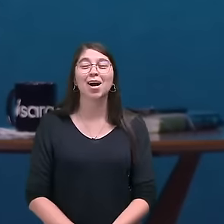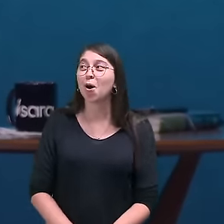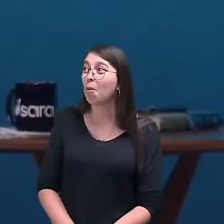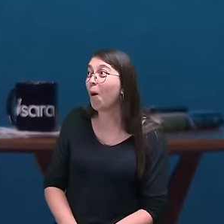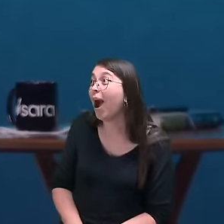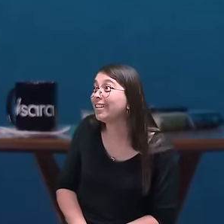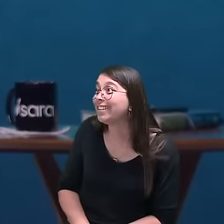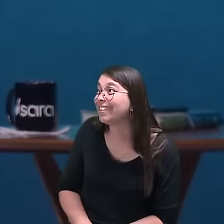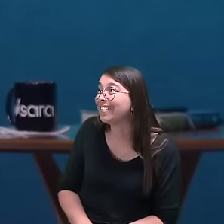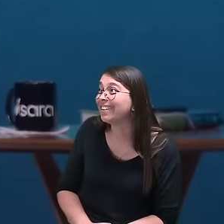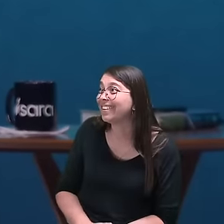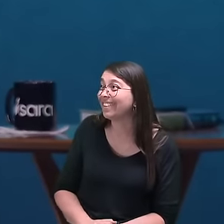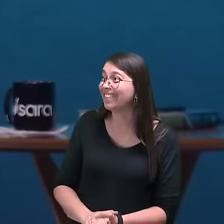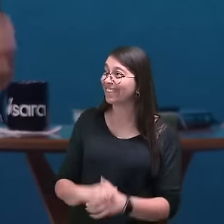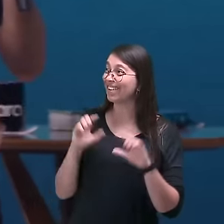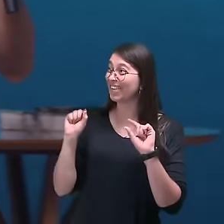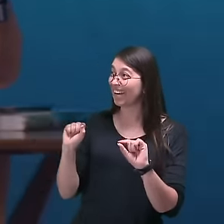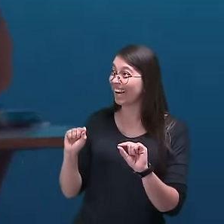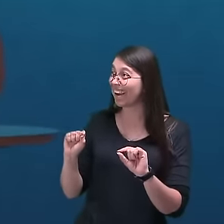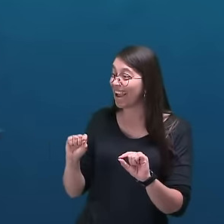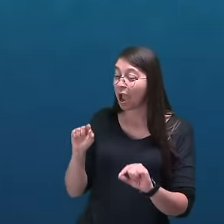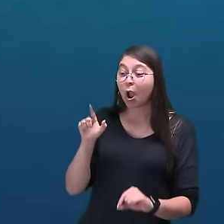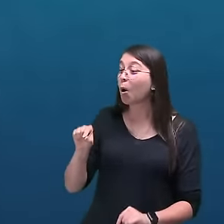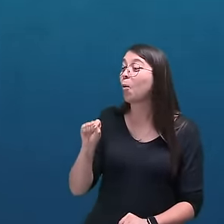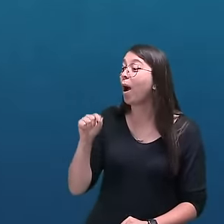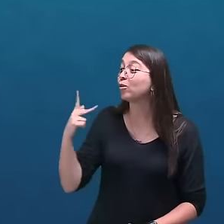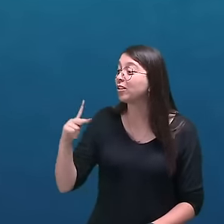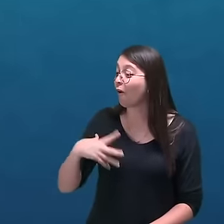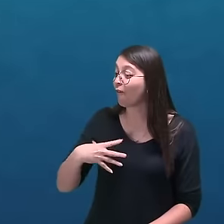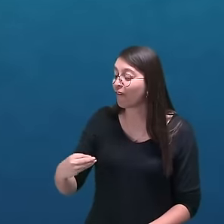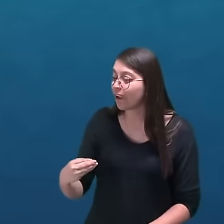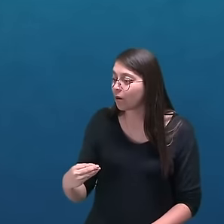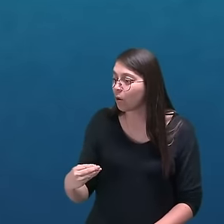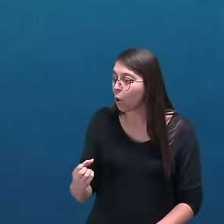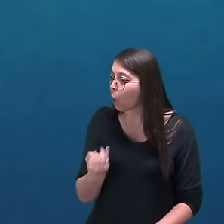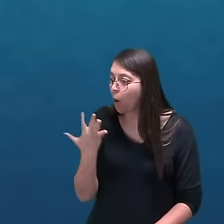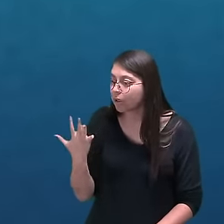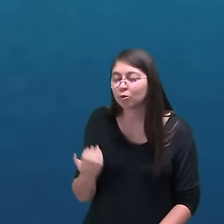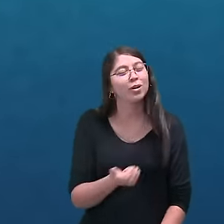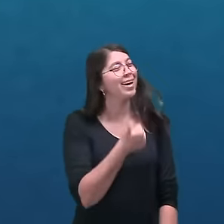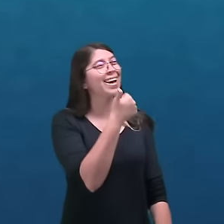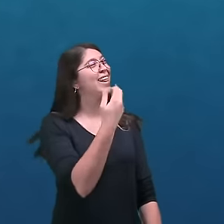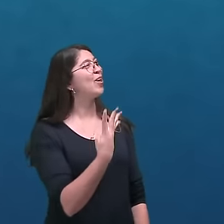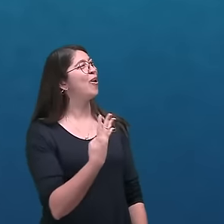quê? Todos. Eu falei: quantos filhos a senhora tem? 14.